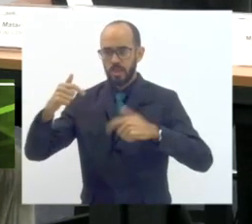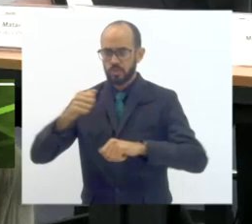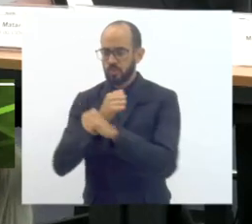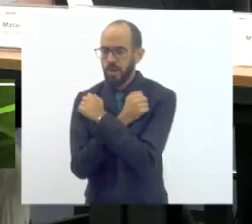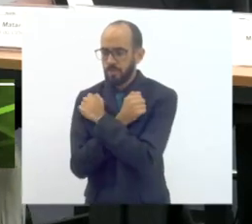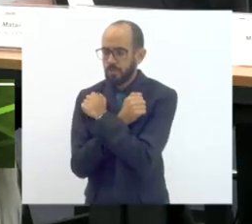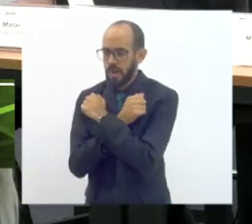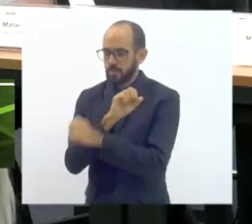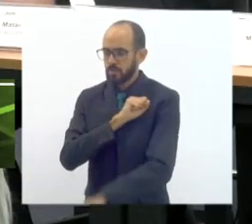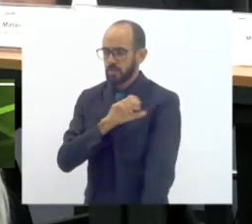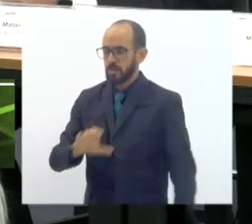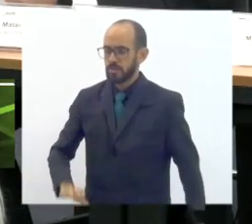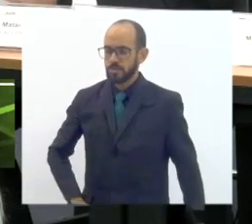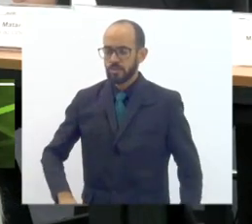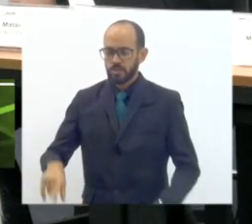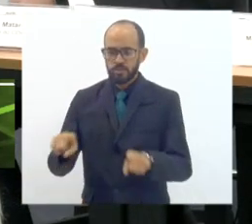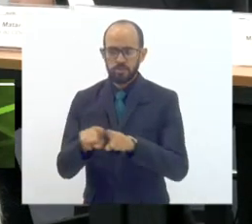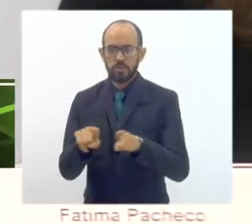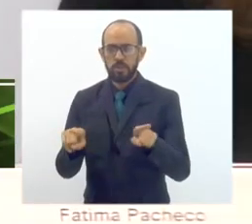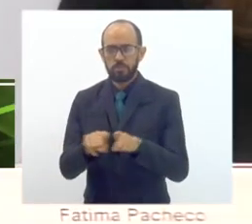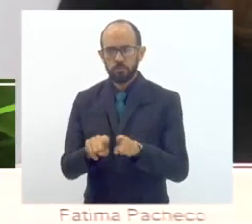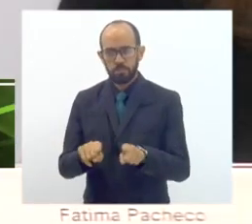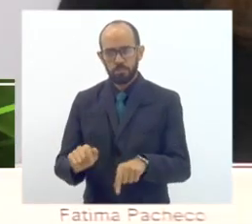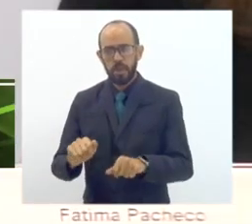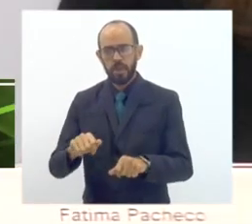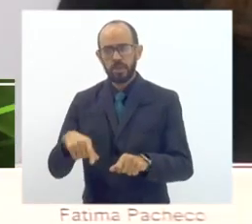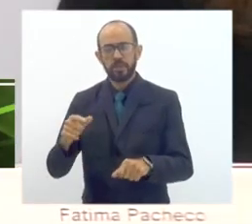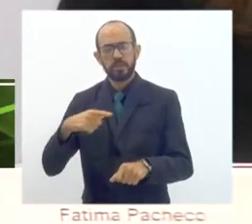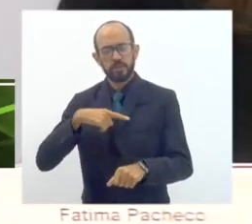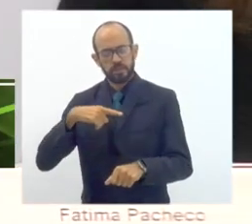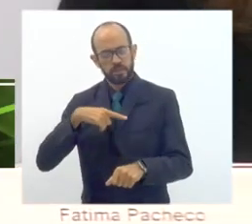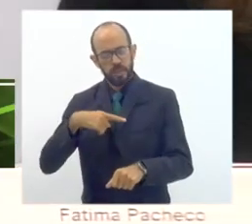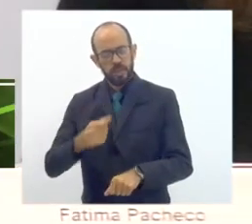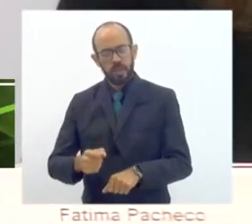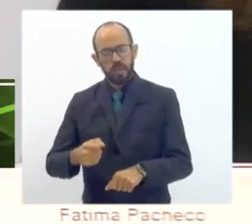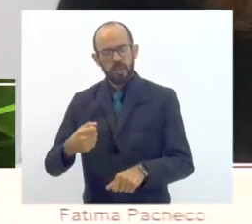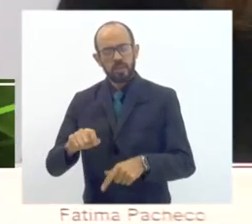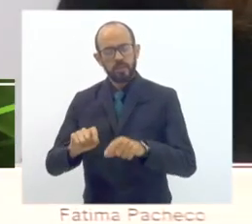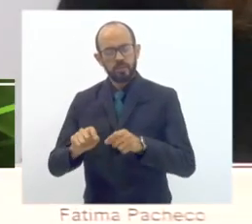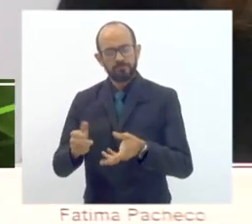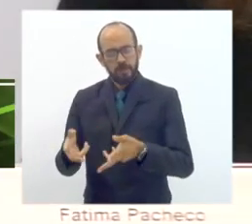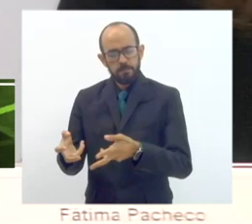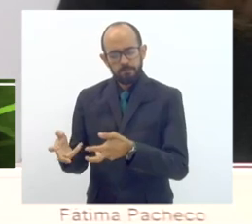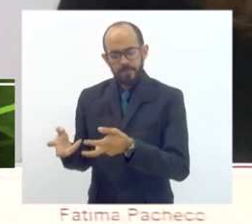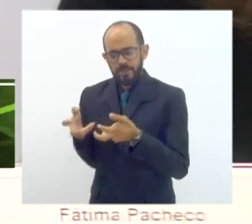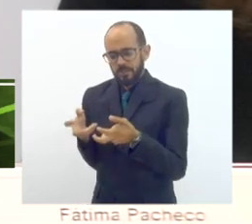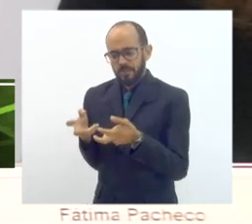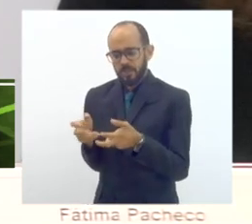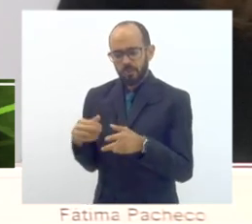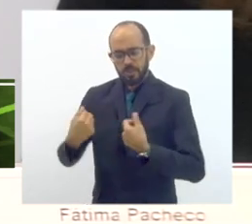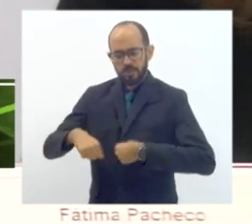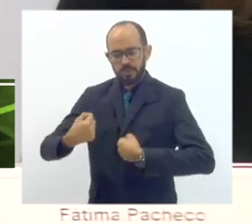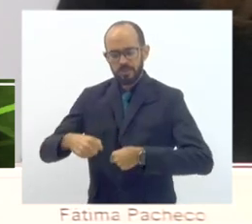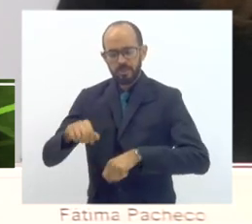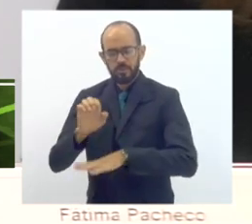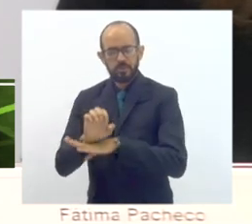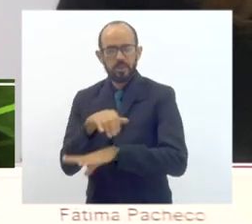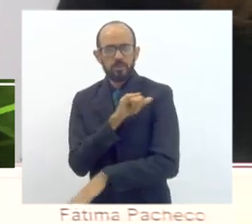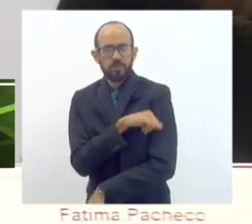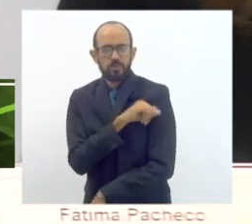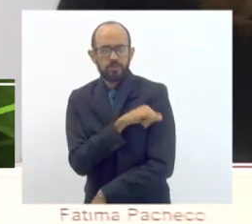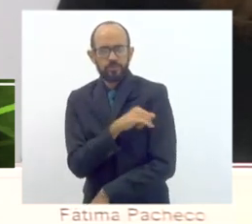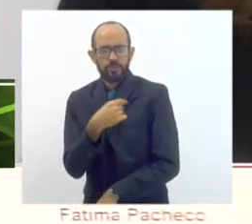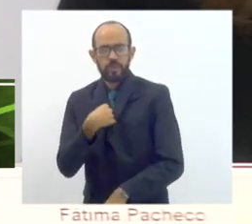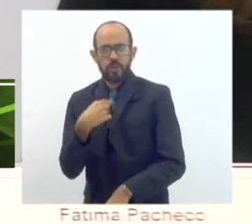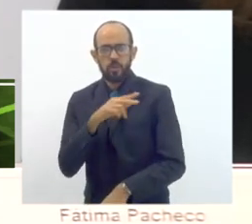André Siciliano, que também tem tido uma sensibilidade com os municípios do Estado do Rio de Janeiro. E eu aqui também, como presidente da